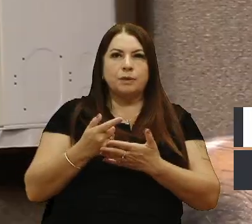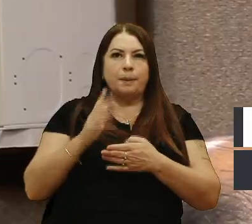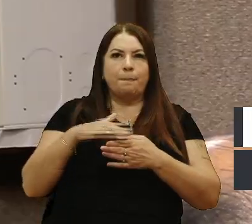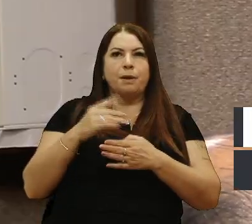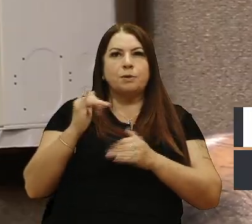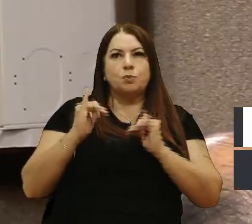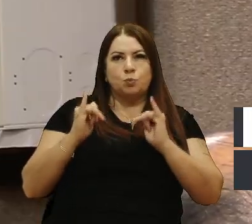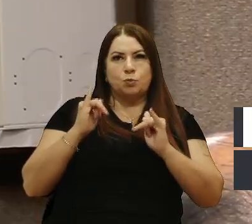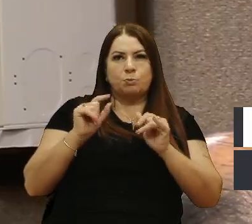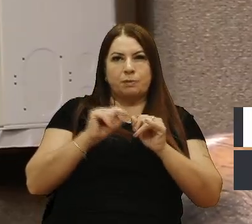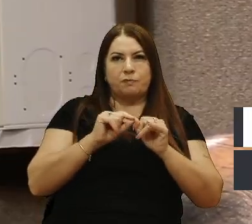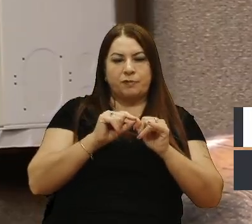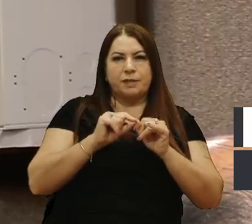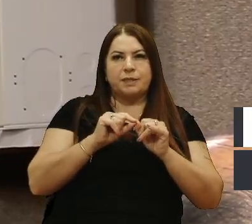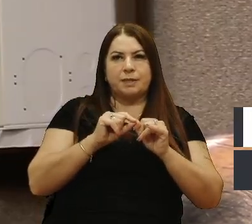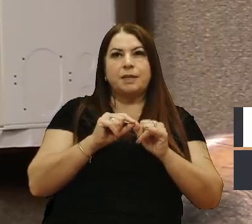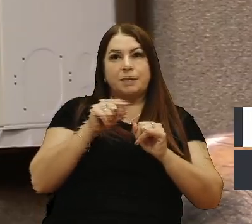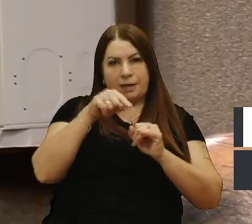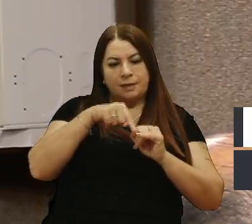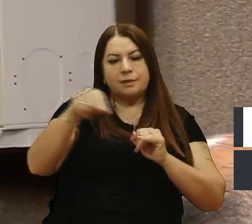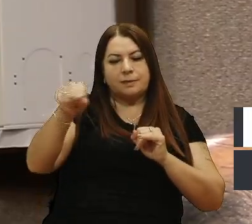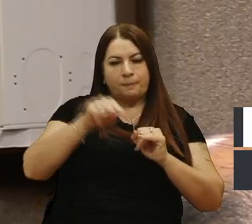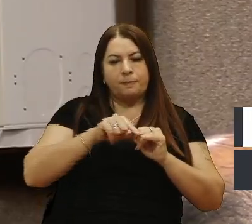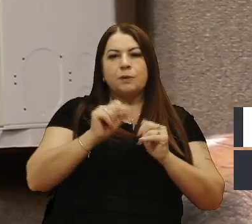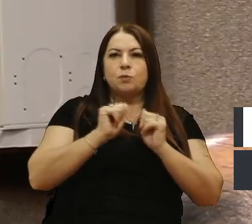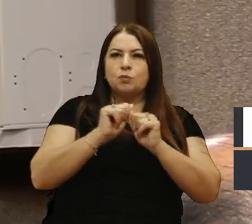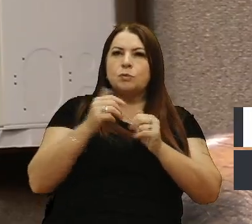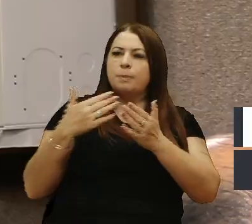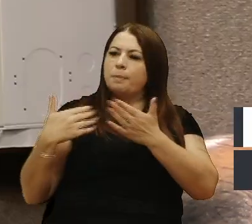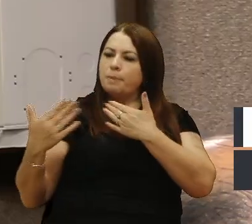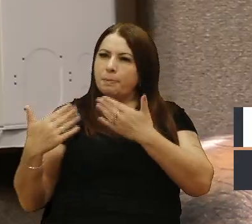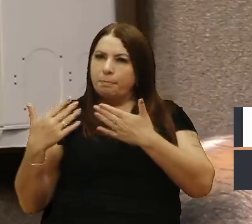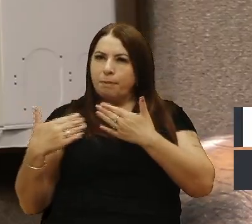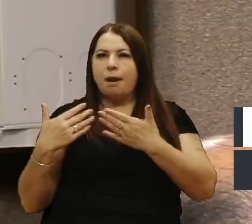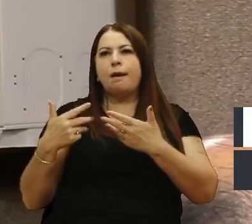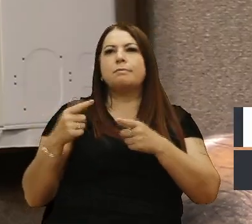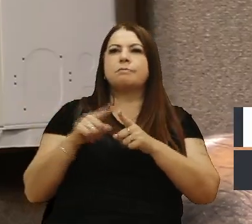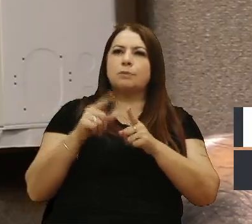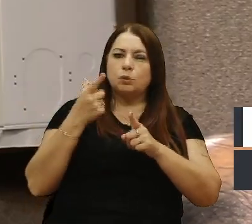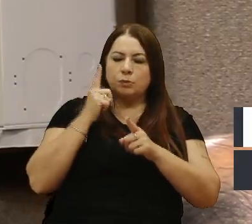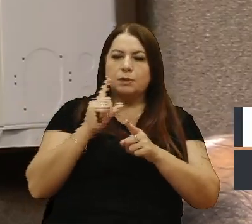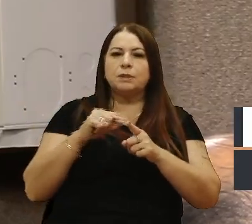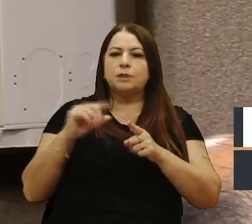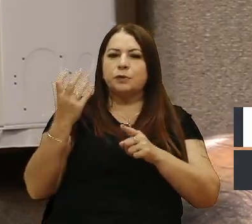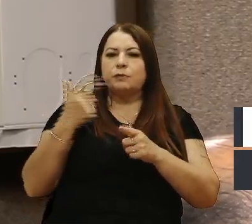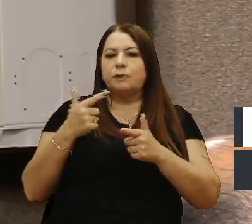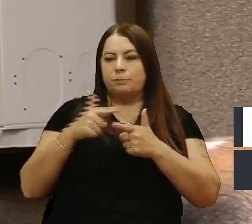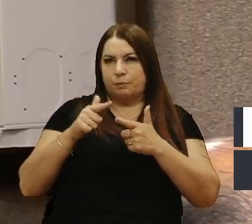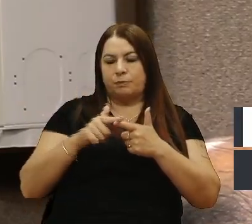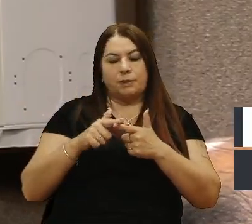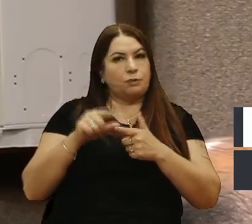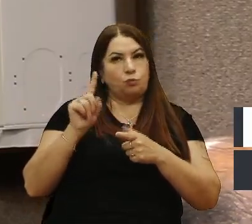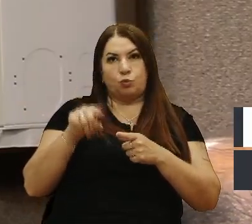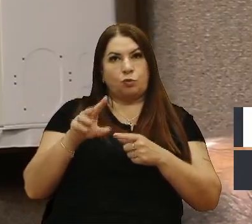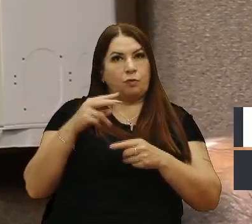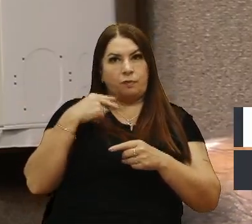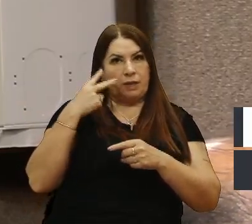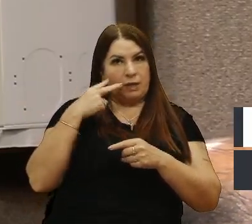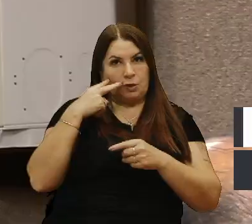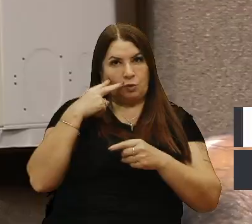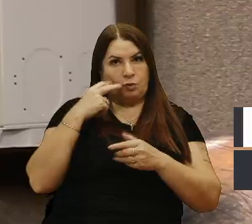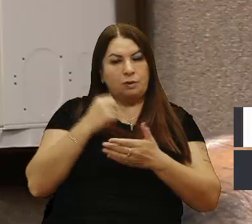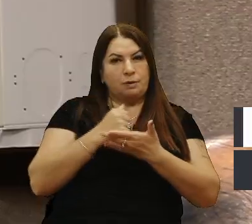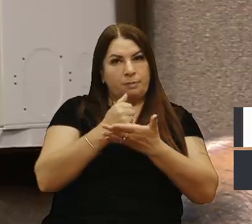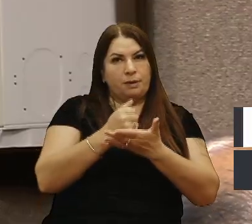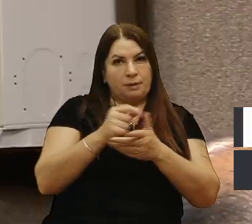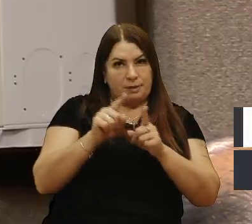um ônibus para fazer aquela linha. Então, através da conversação, do diálogo, a gente está conseguindo resolver os problemas e não é só vereadores da situação,